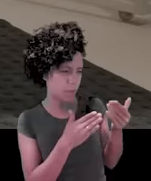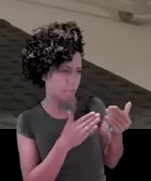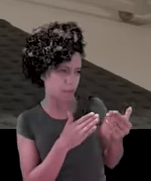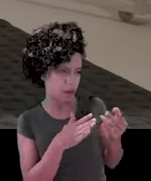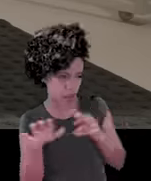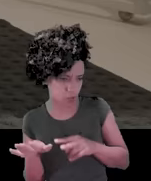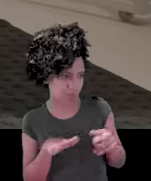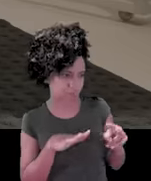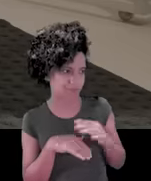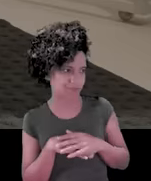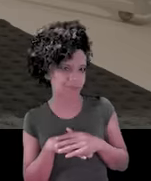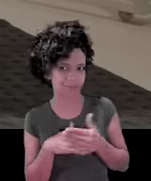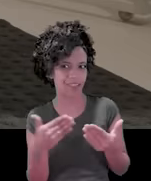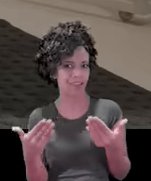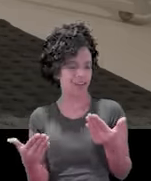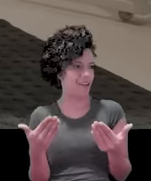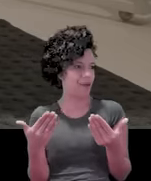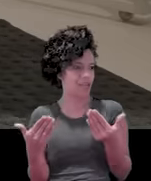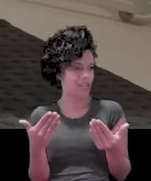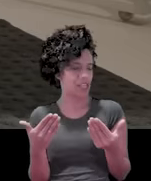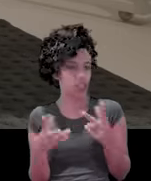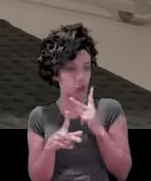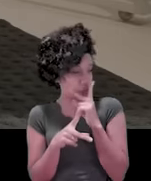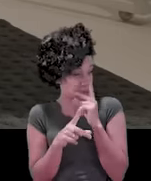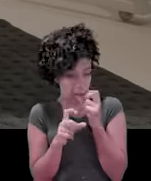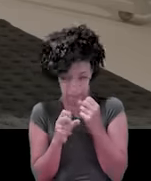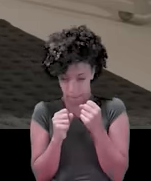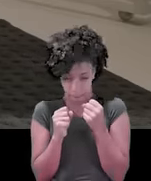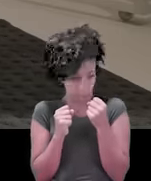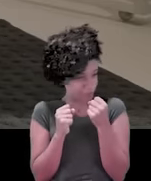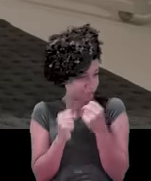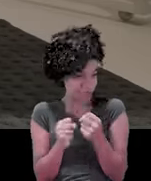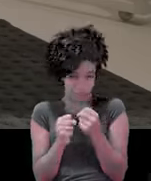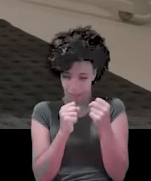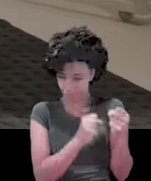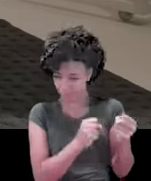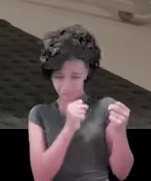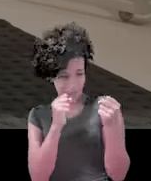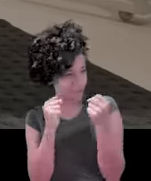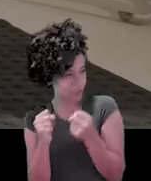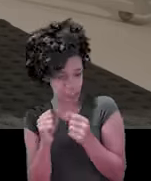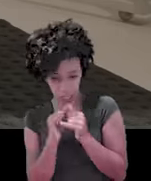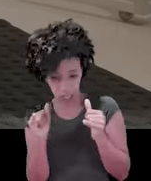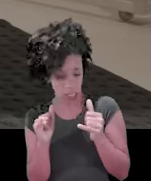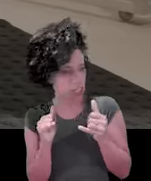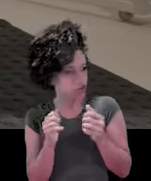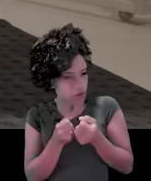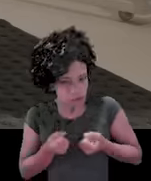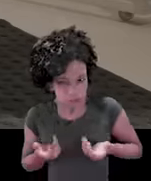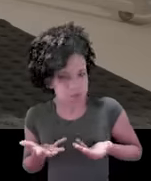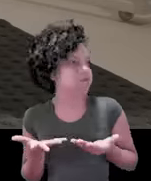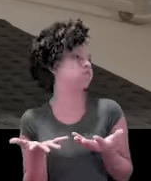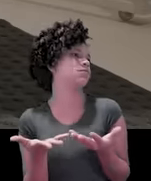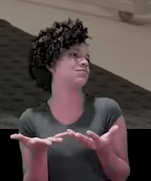aquele o seu tamanho do Poder da força que as energia pode te